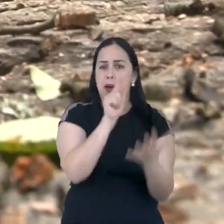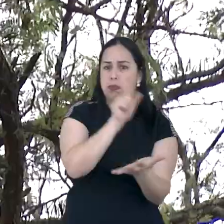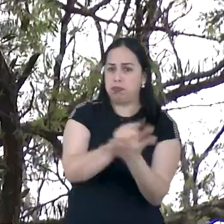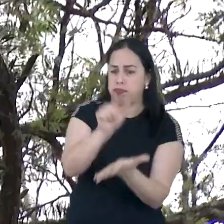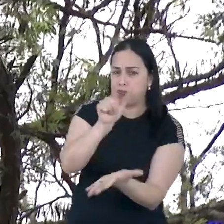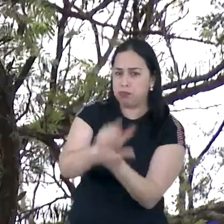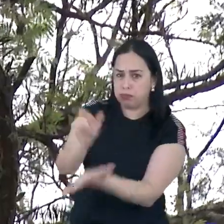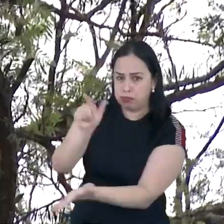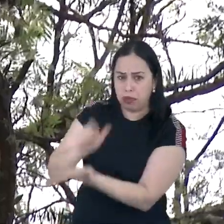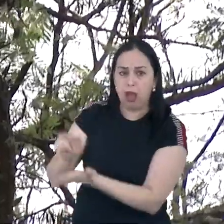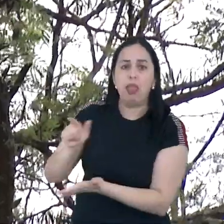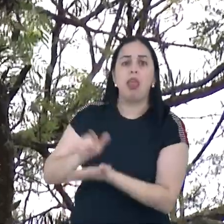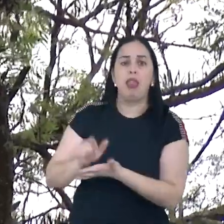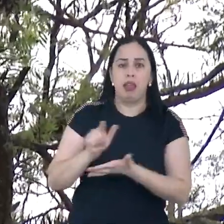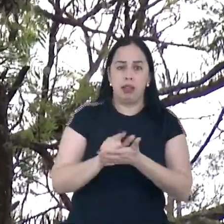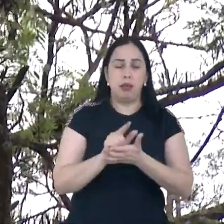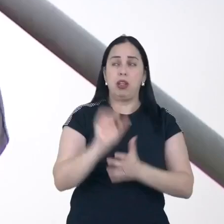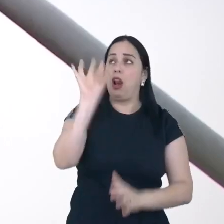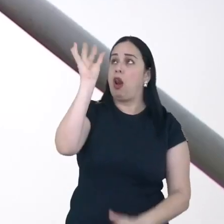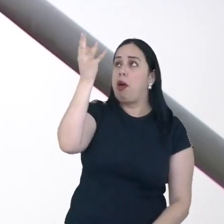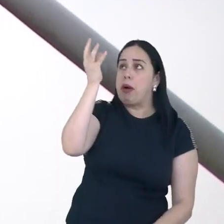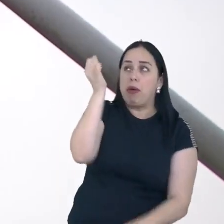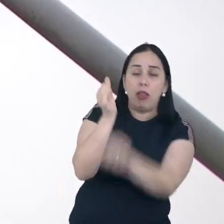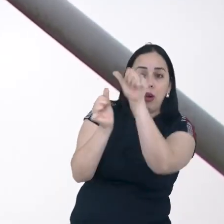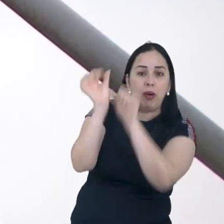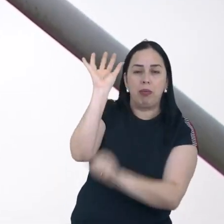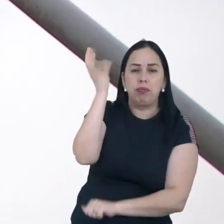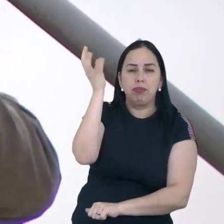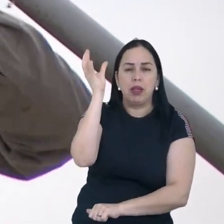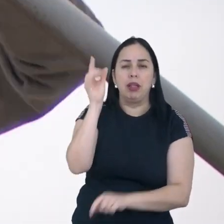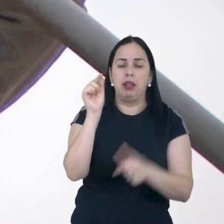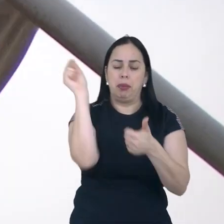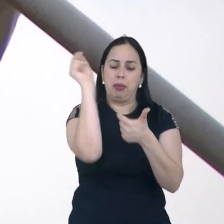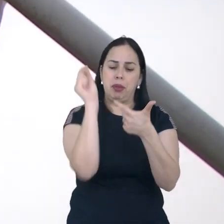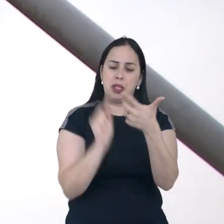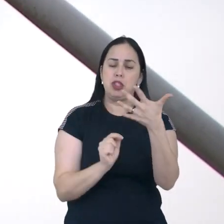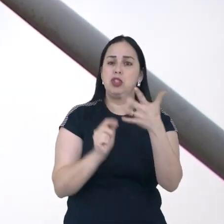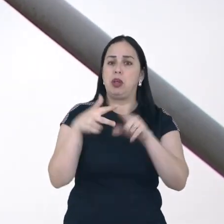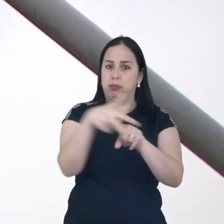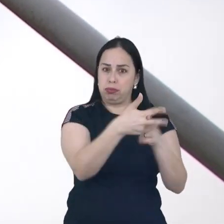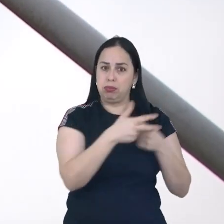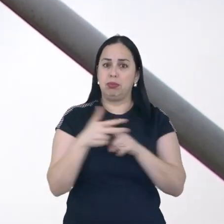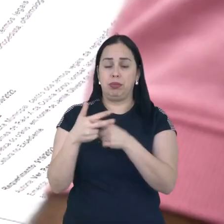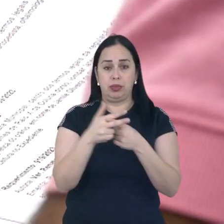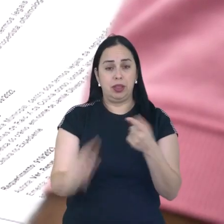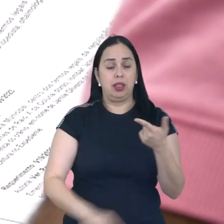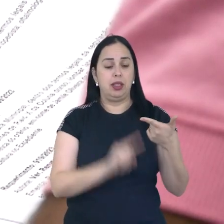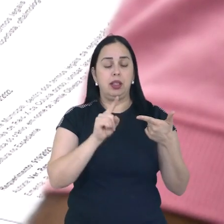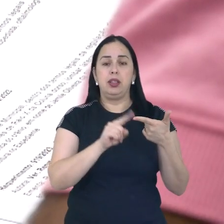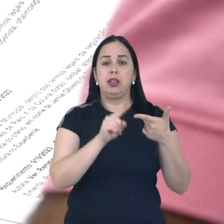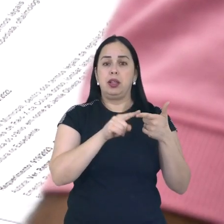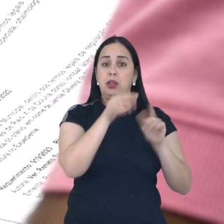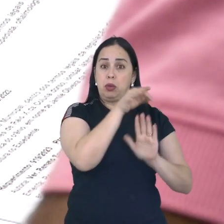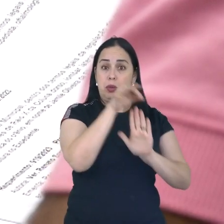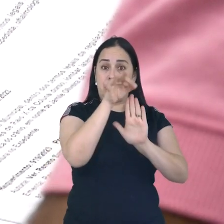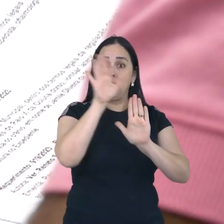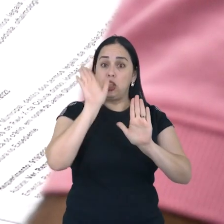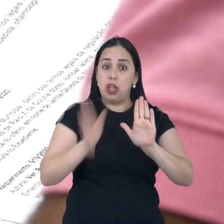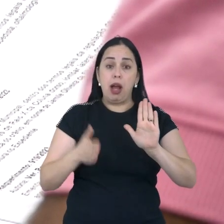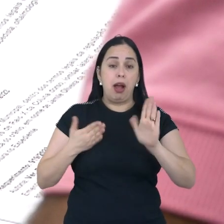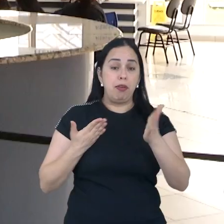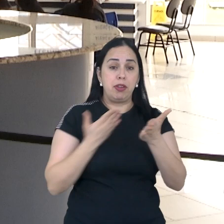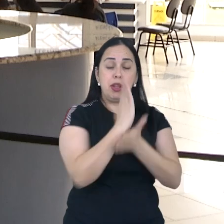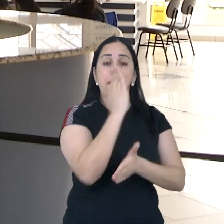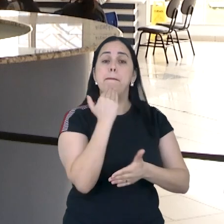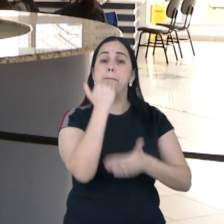nas ruas, capina, podas de árvores, troca de lâmpadas, entre outras ações de manutenção. Já entre os requerimentos